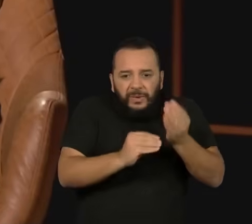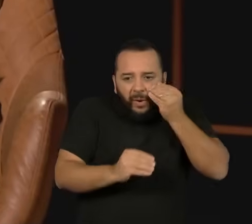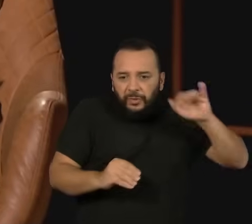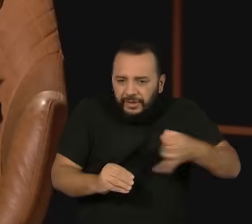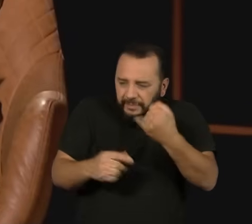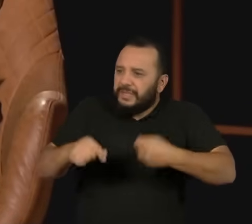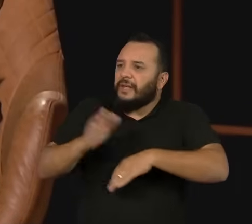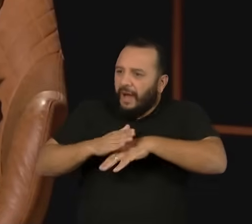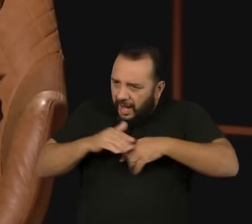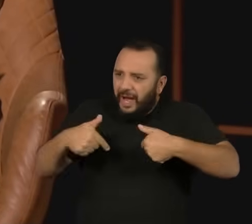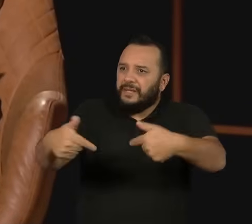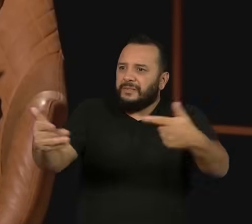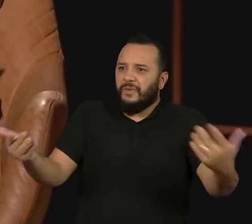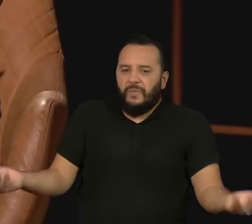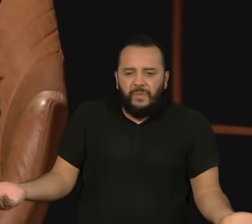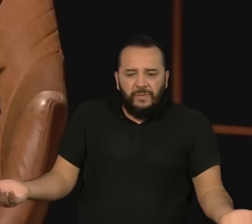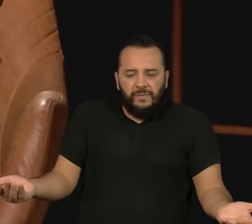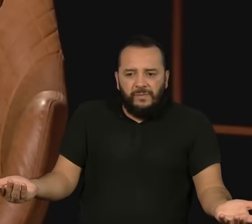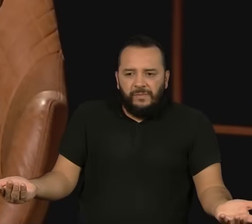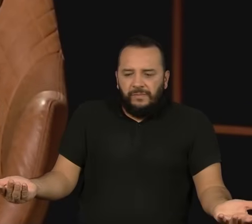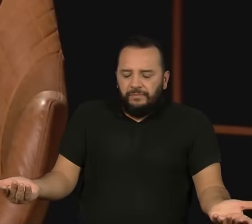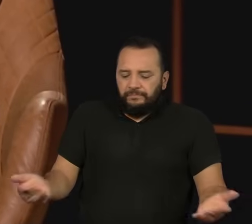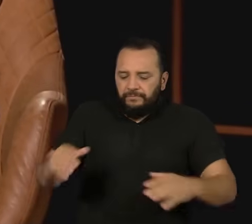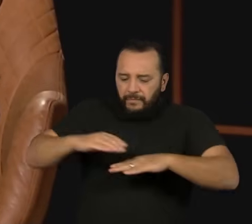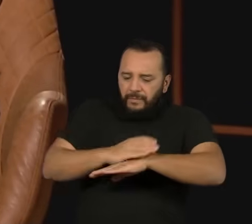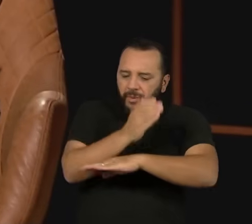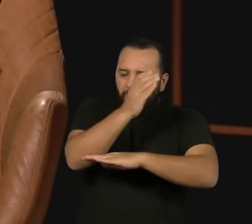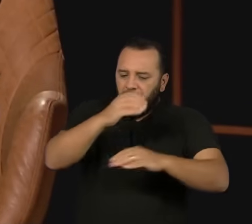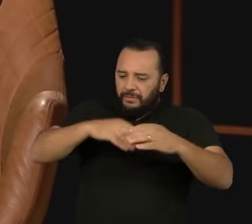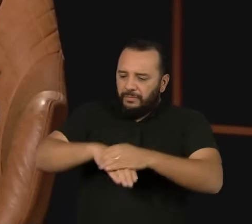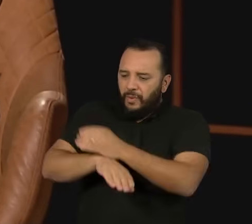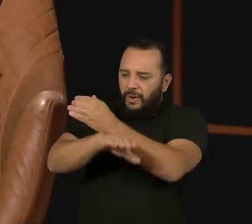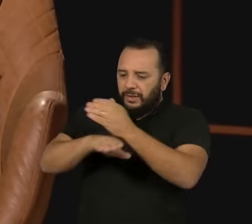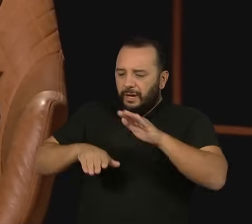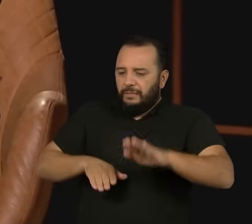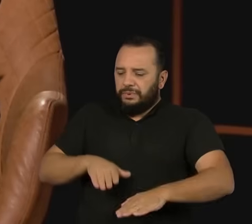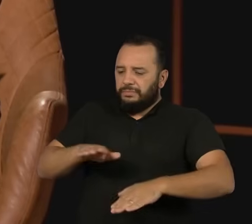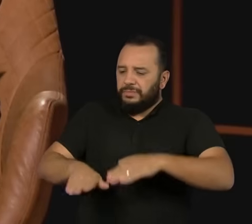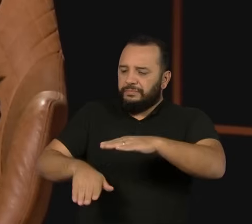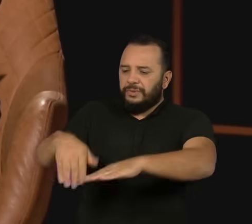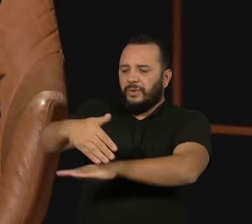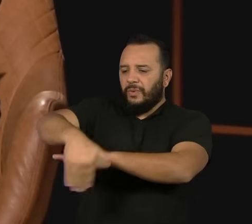reação. Nas pegadas das minhas botas, trago as ruas de